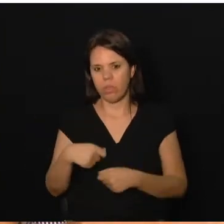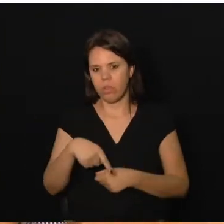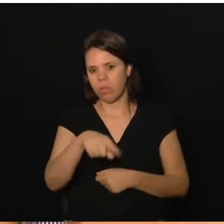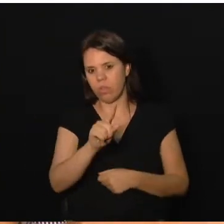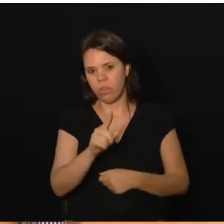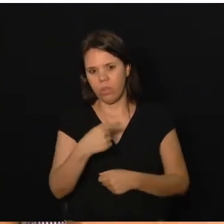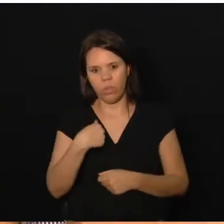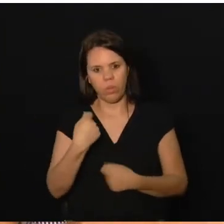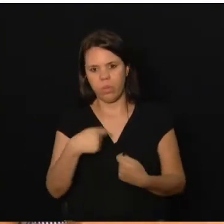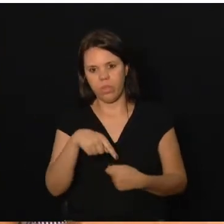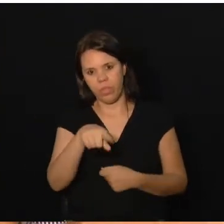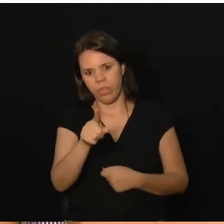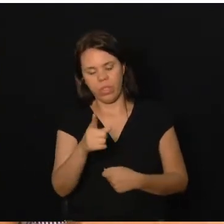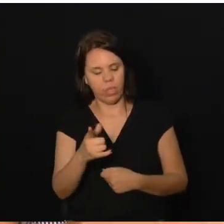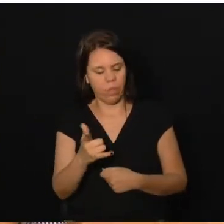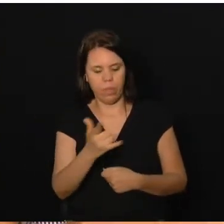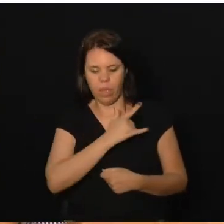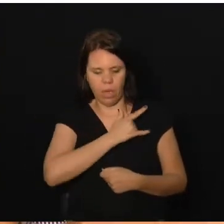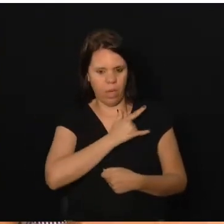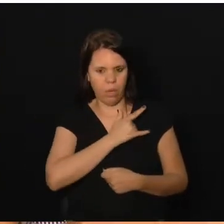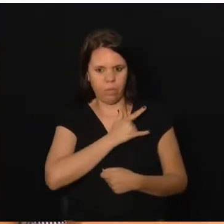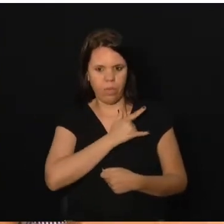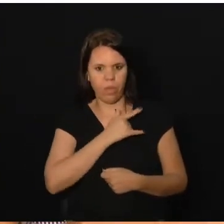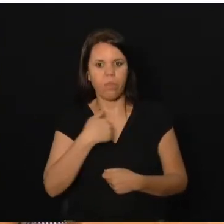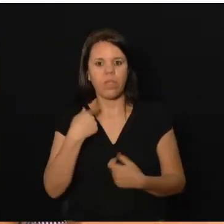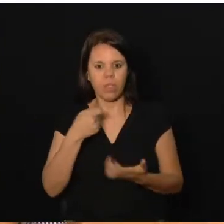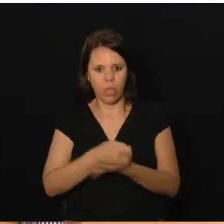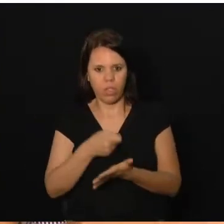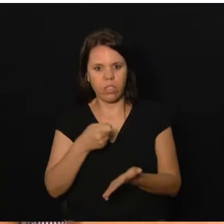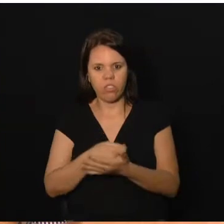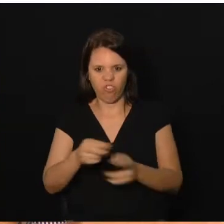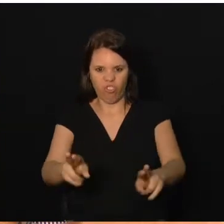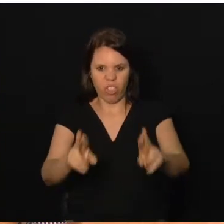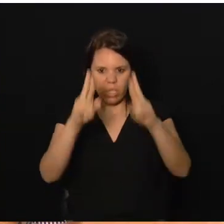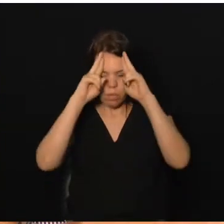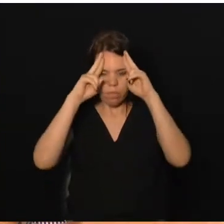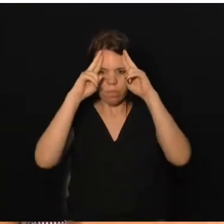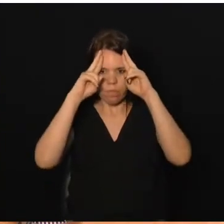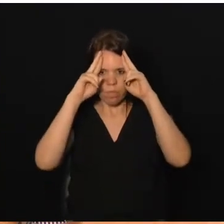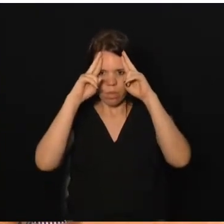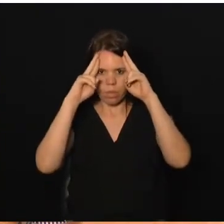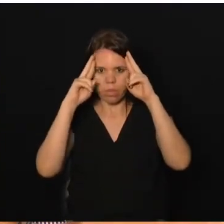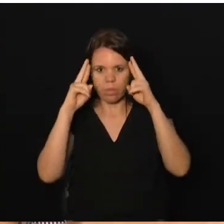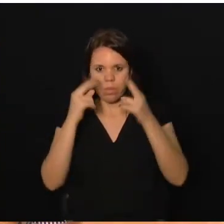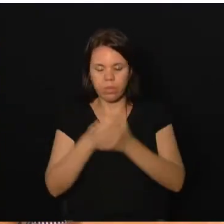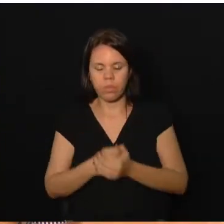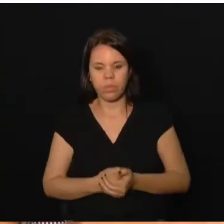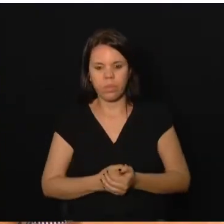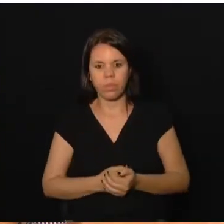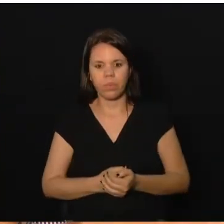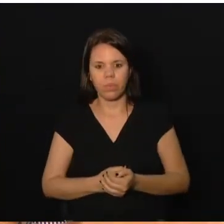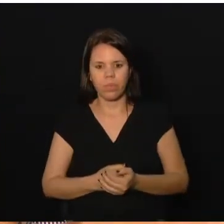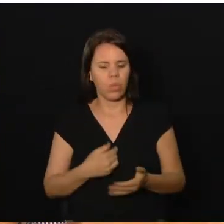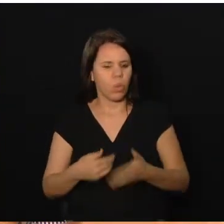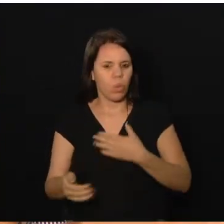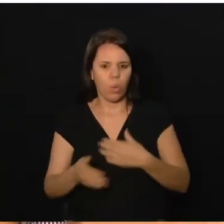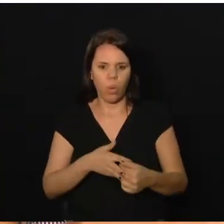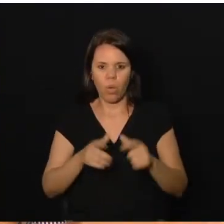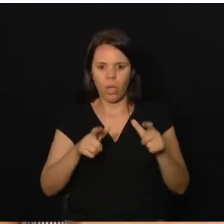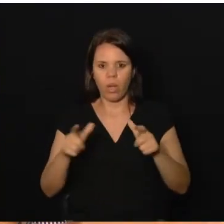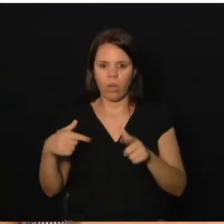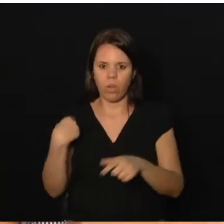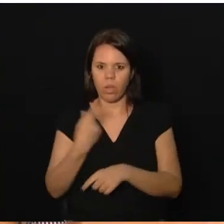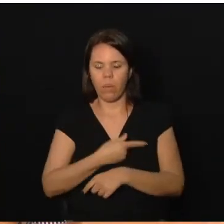não preciso que você me ame, mas eu exijo respeito. Então, sempre qualquer lugar que a minha avó